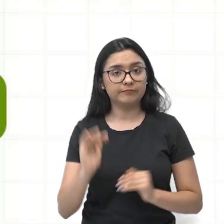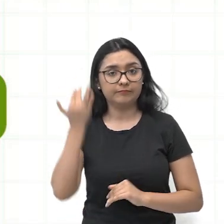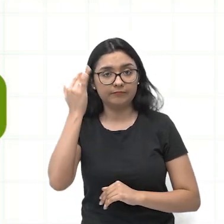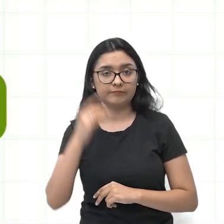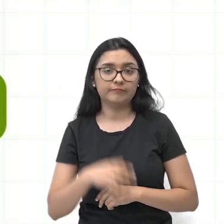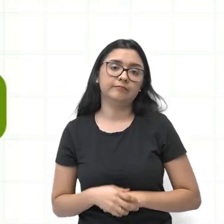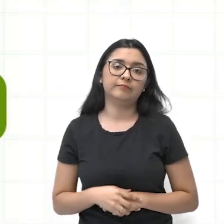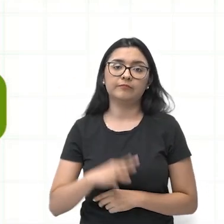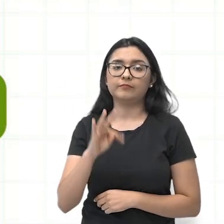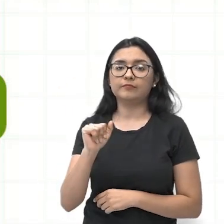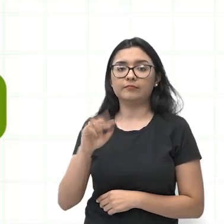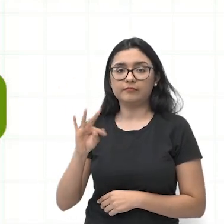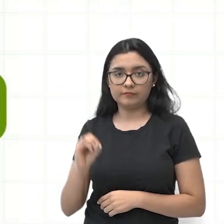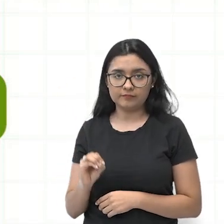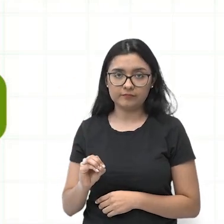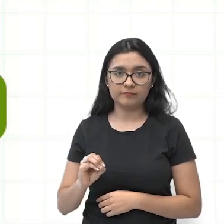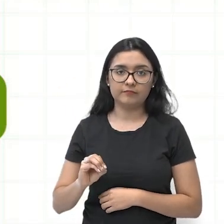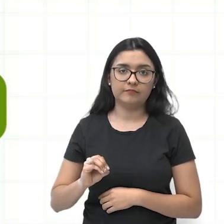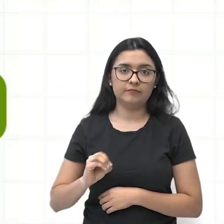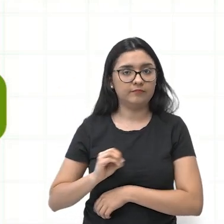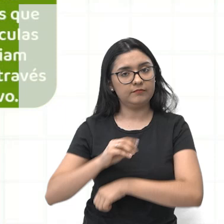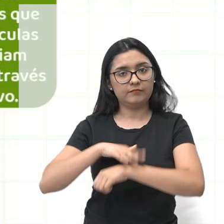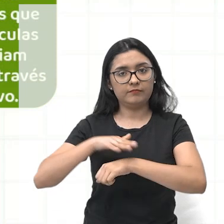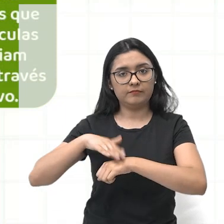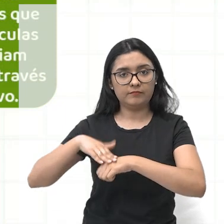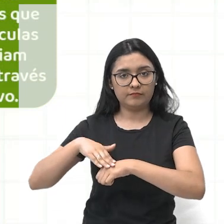funciona o nosso tato.